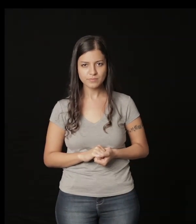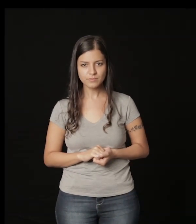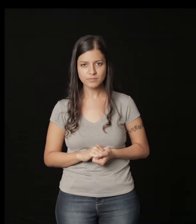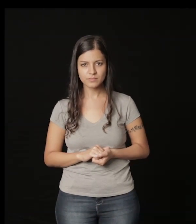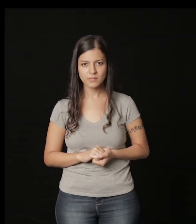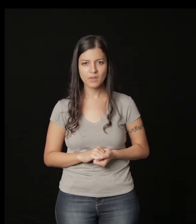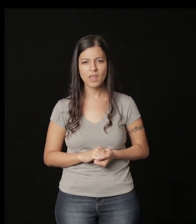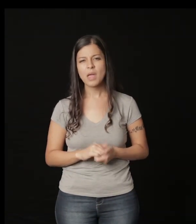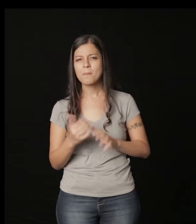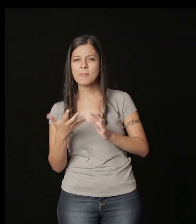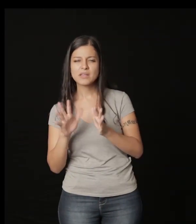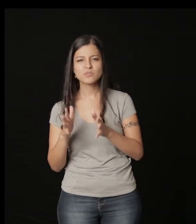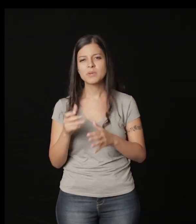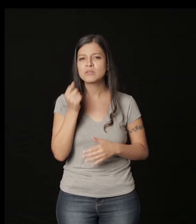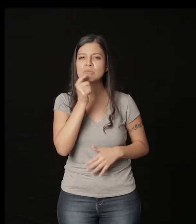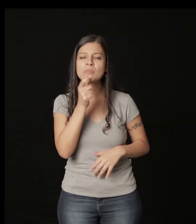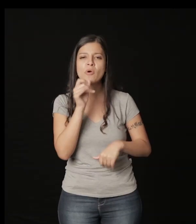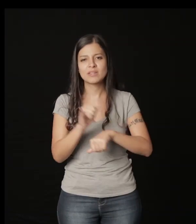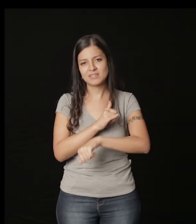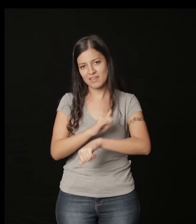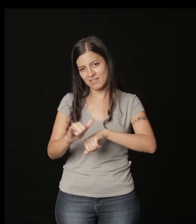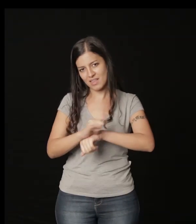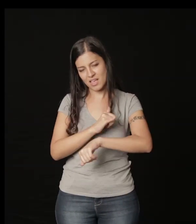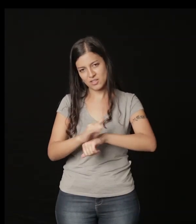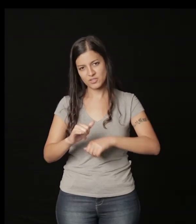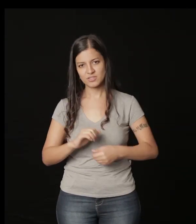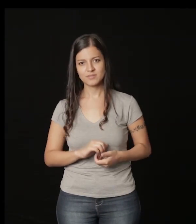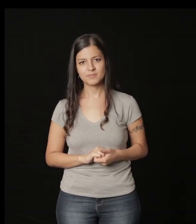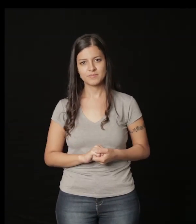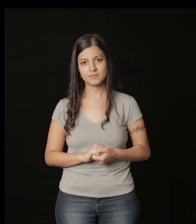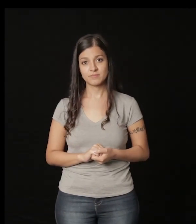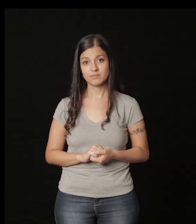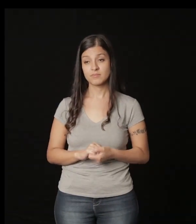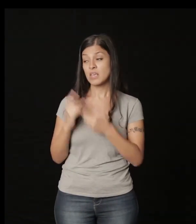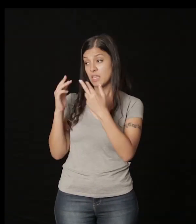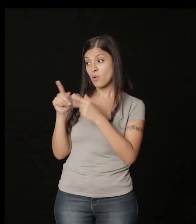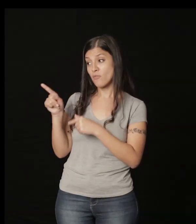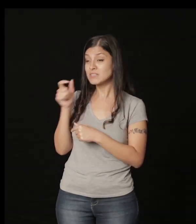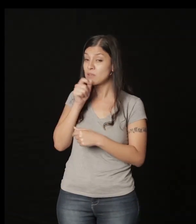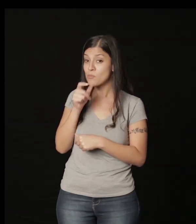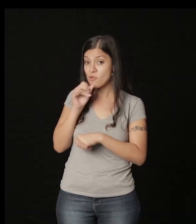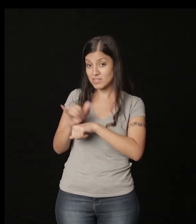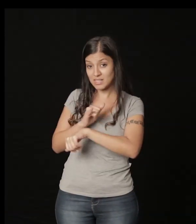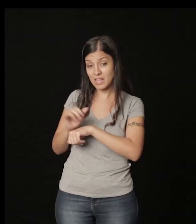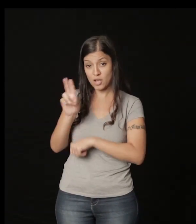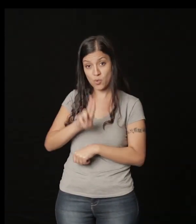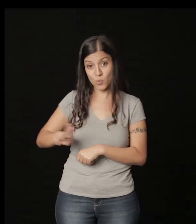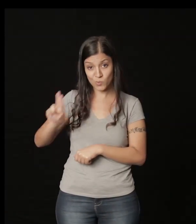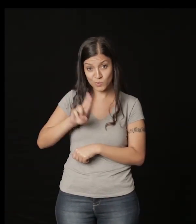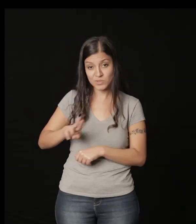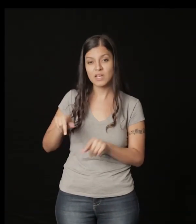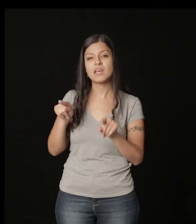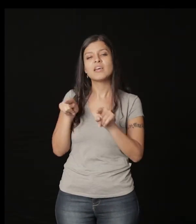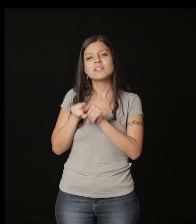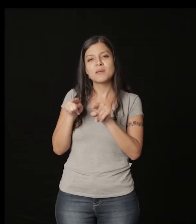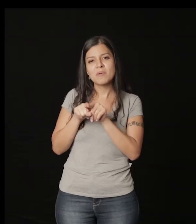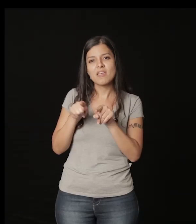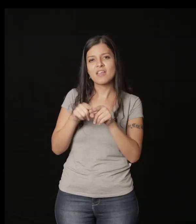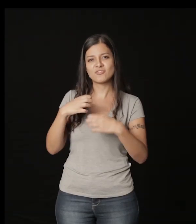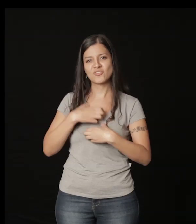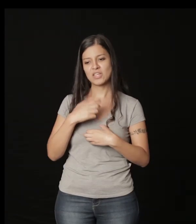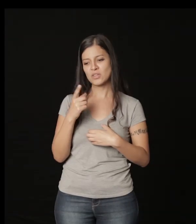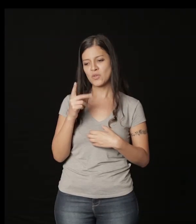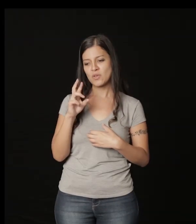É um pouco como a estratégia do humor. Da mesma forma que vocês usam a estratégia do humor para acentuar